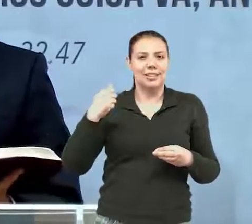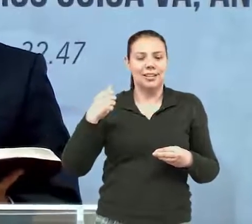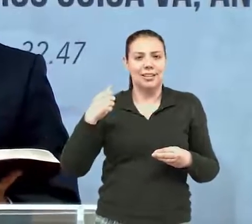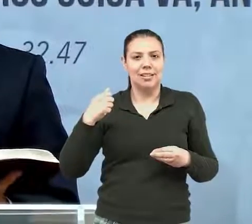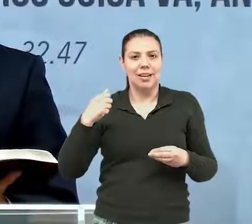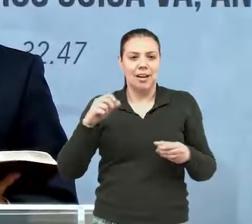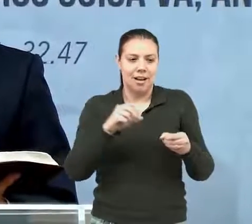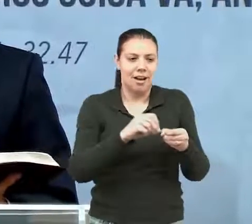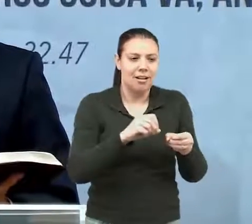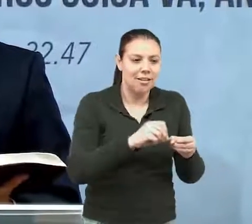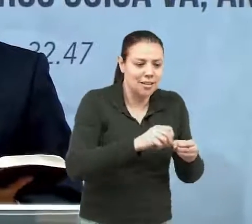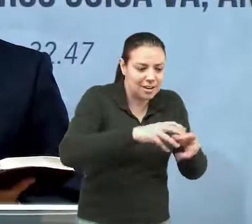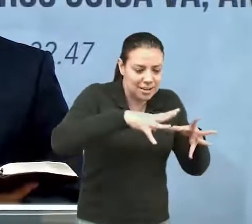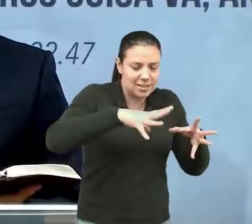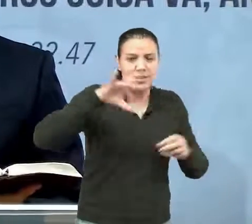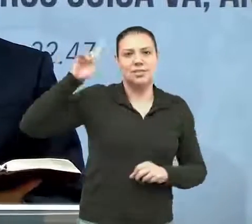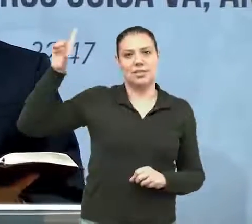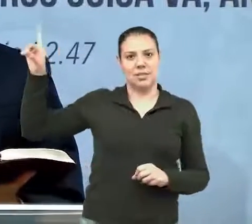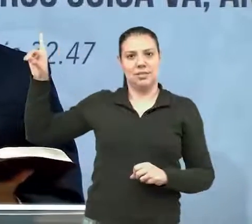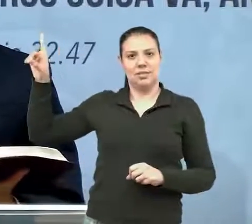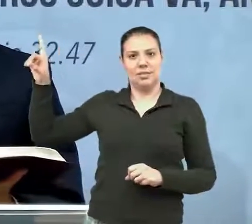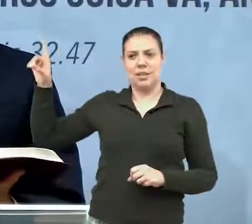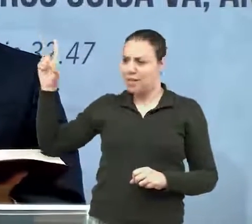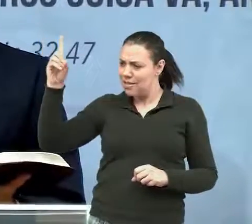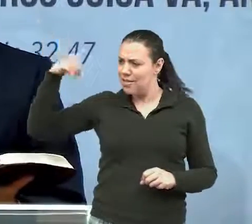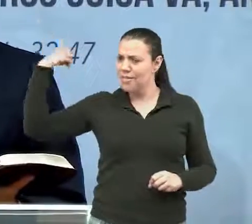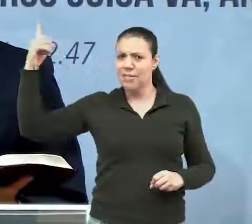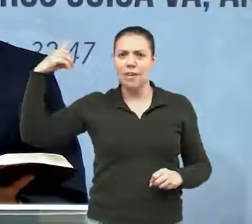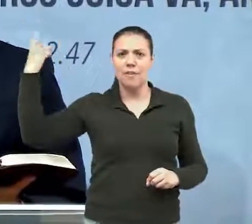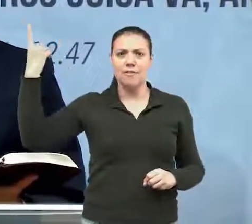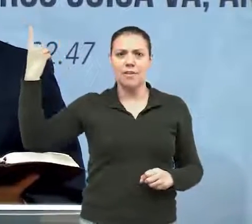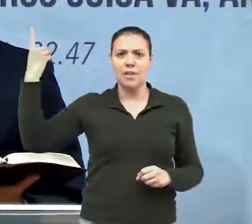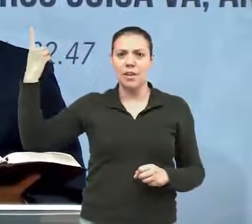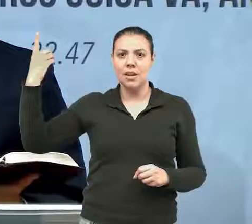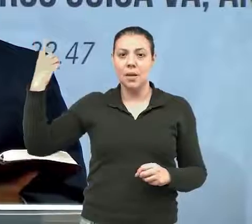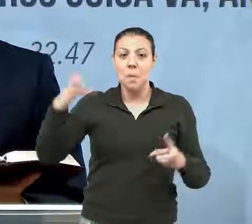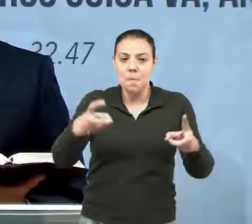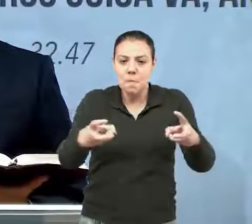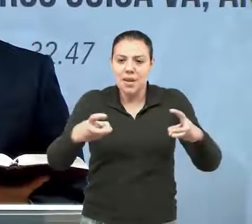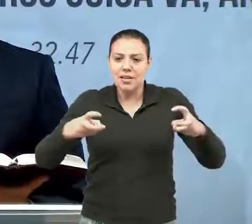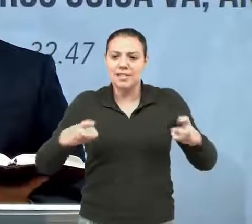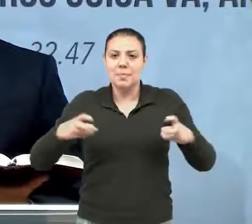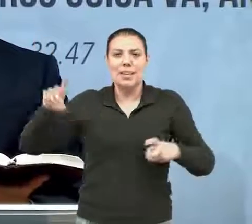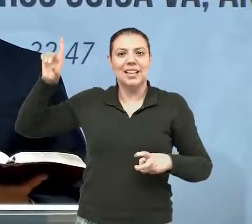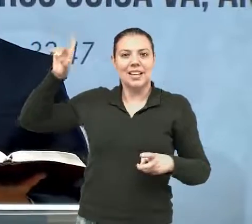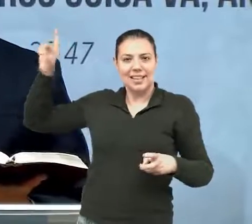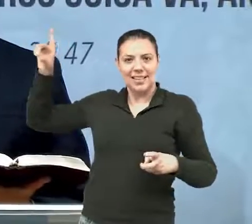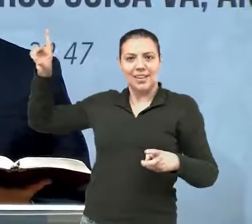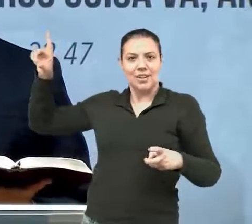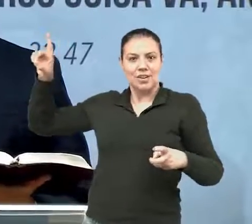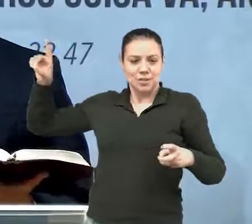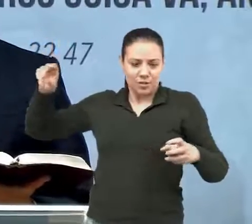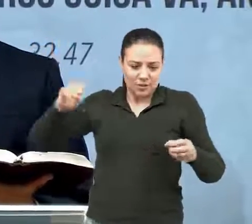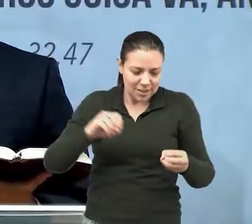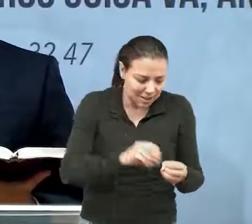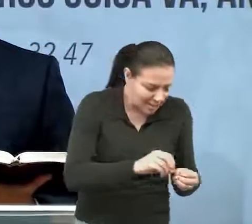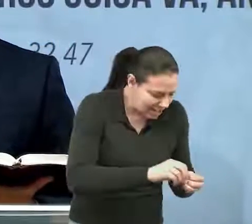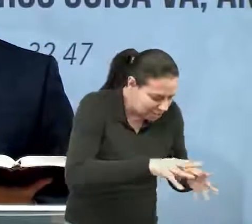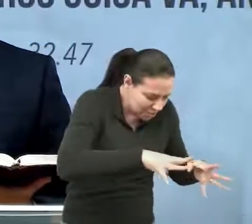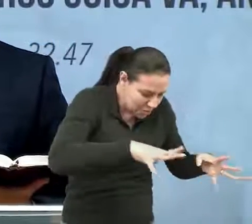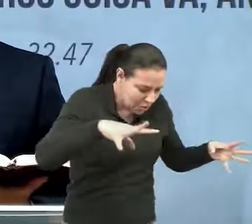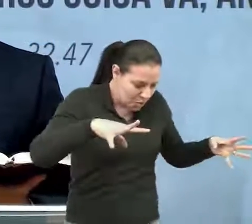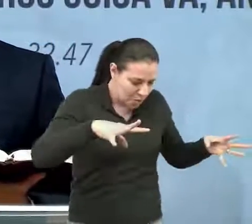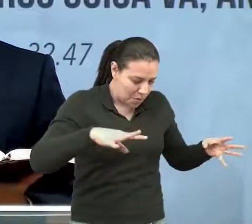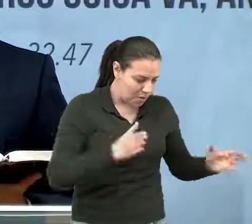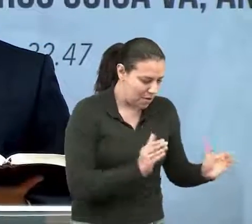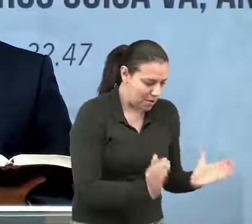desse fato. Quando Davi admite e reconhece que Deus o formou e o entreteceu no ventre da